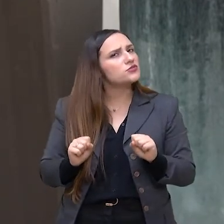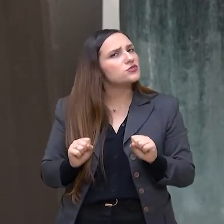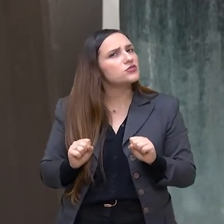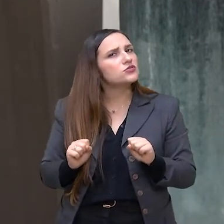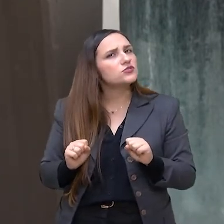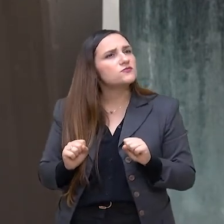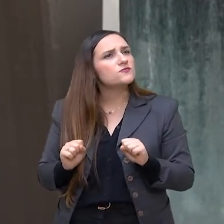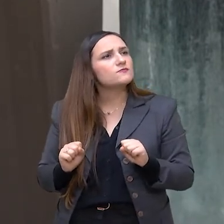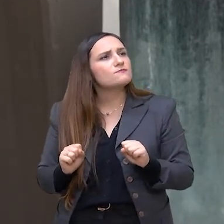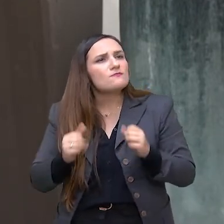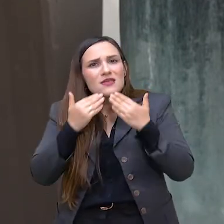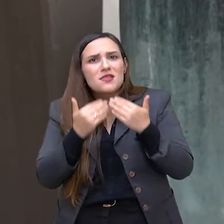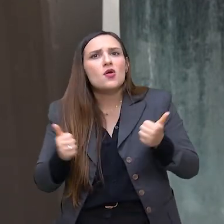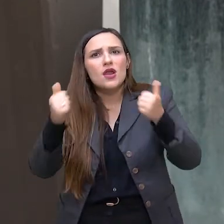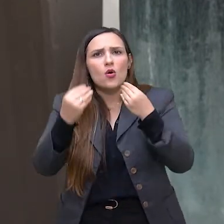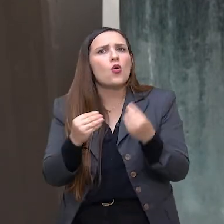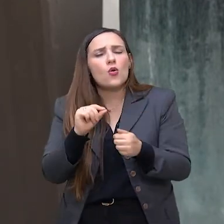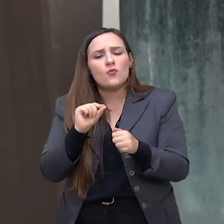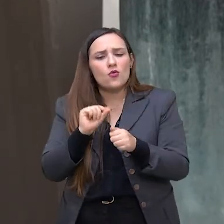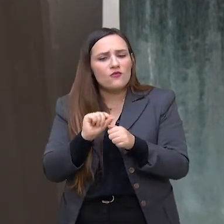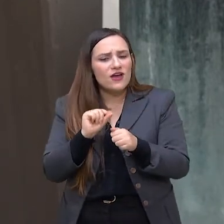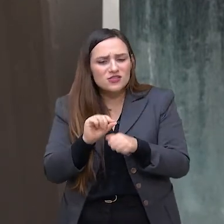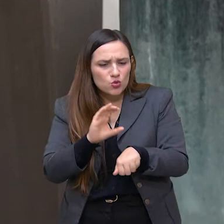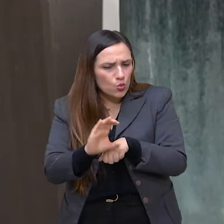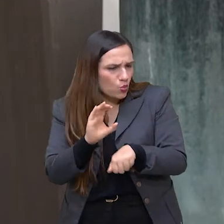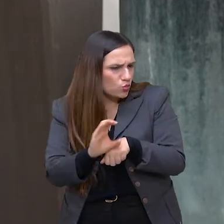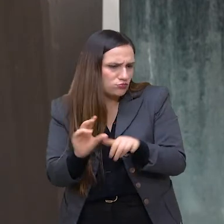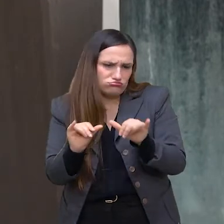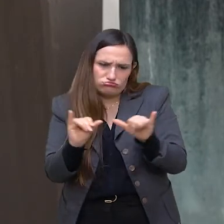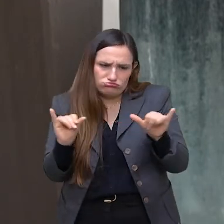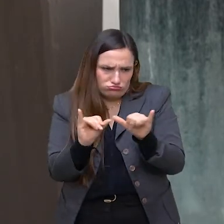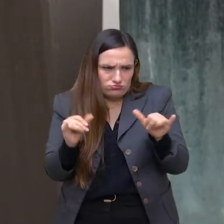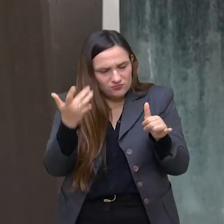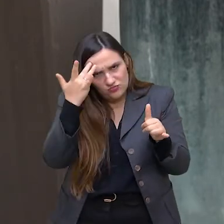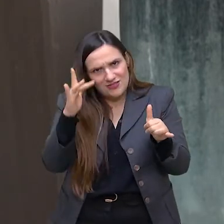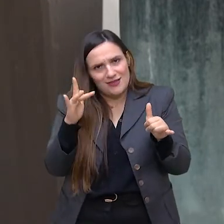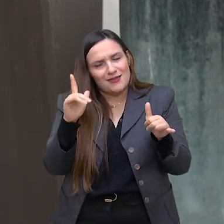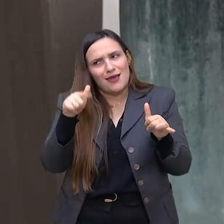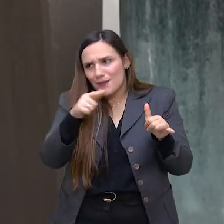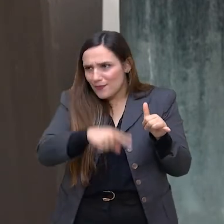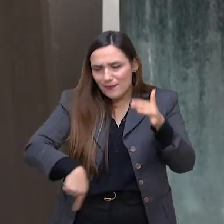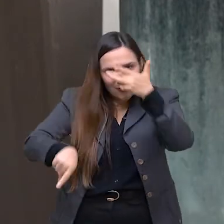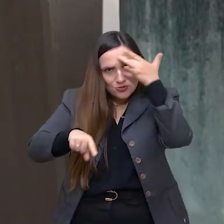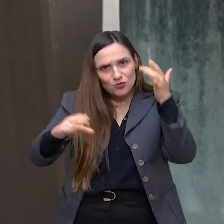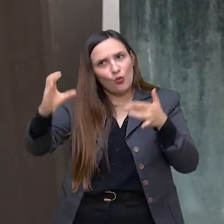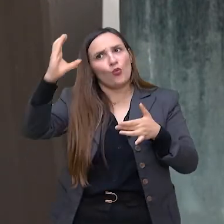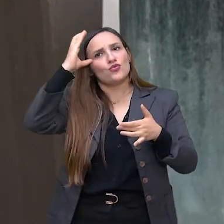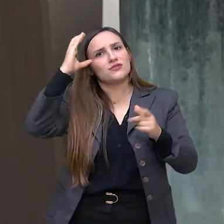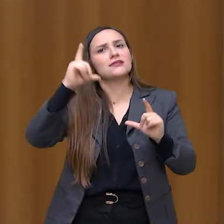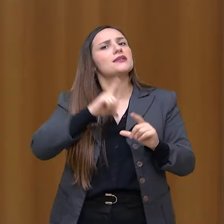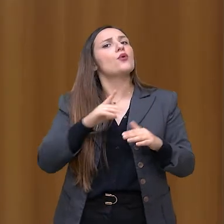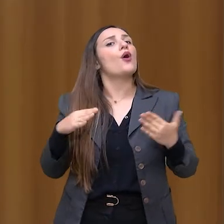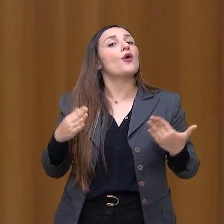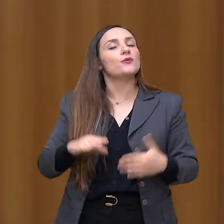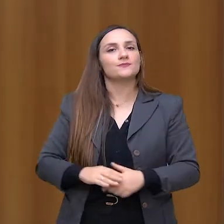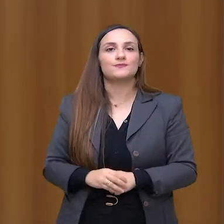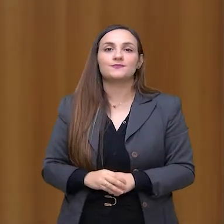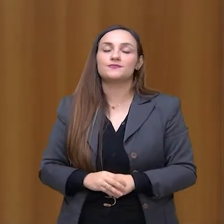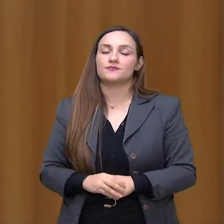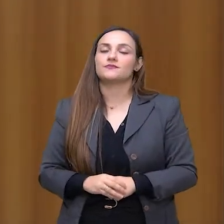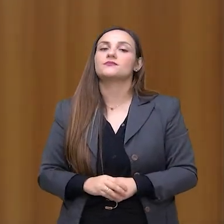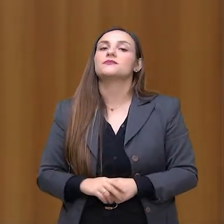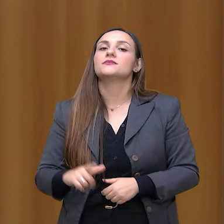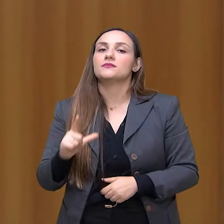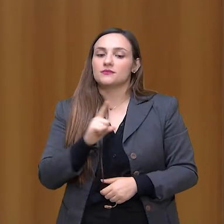estão sendo capacitados, sensibilizados para essa gestão da sustentabilidade? Então, existem